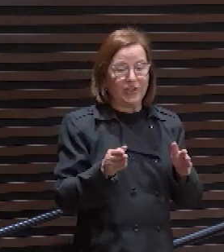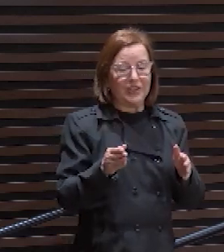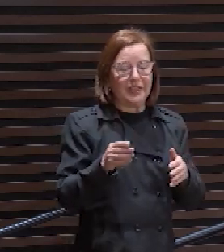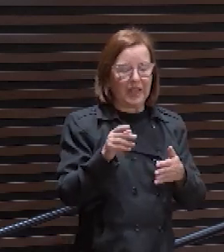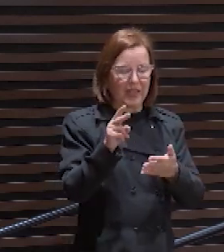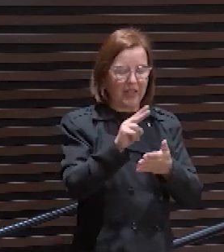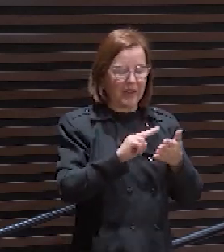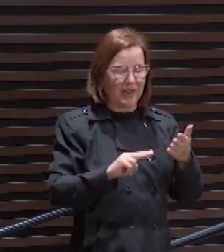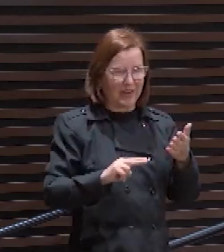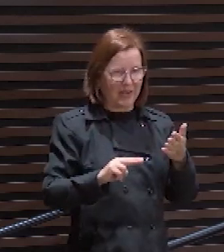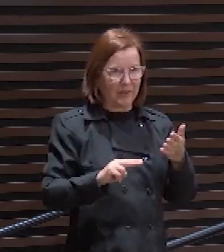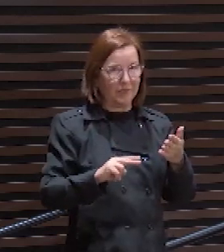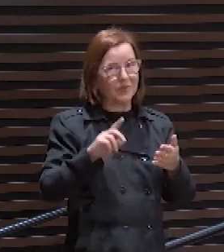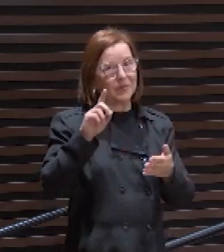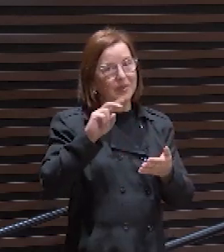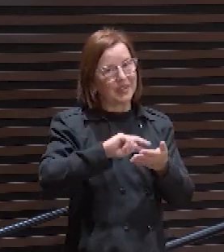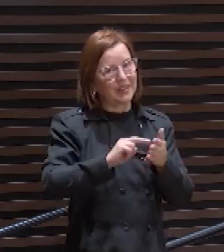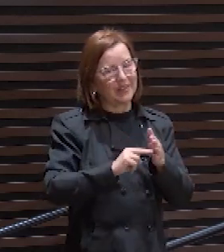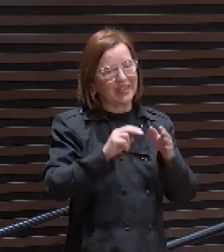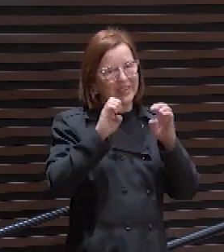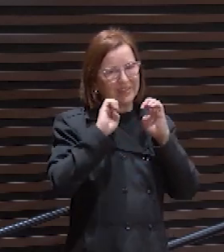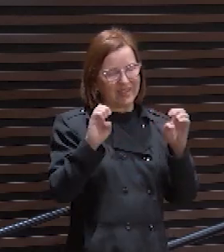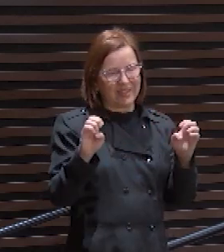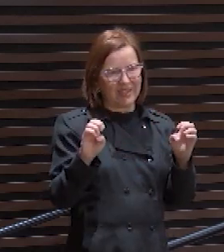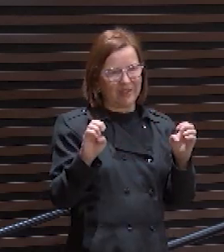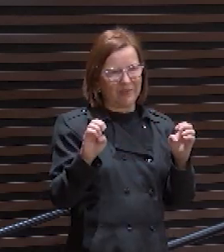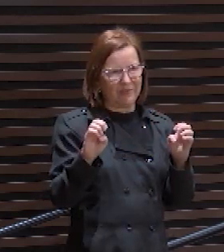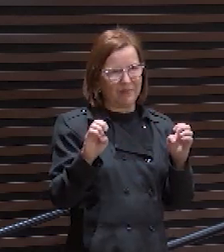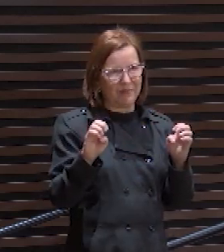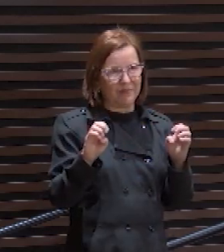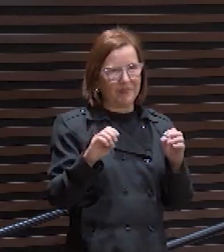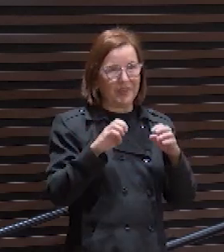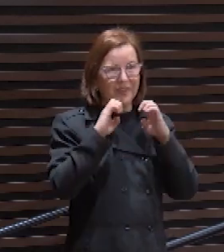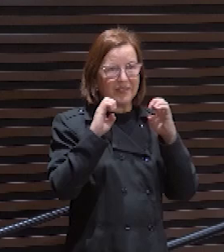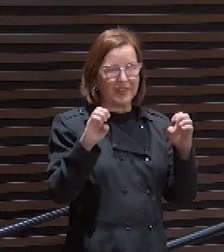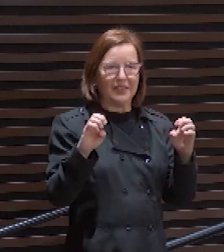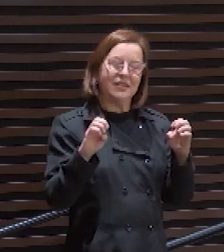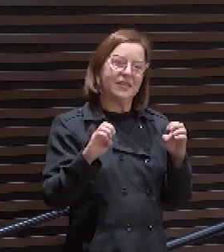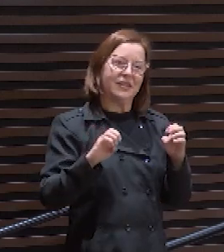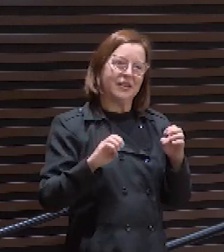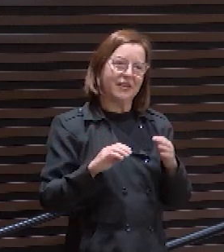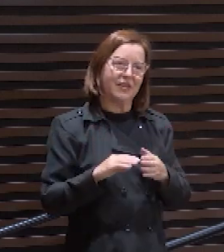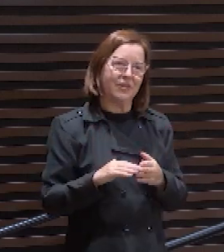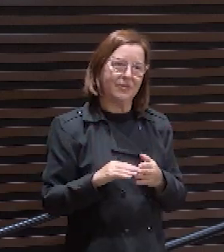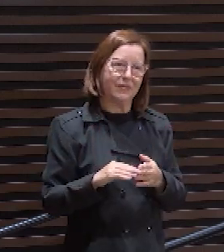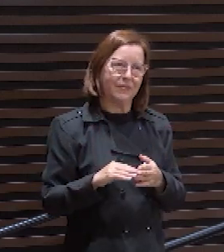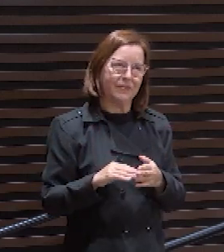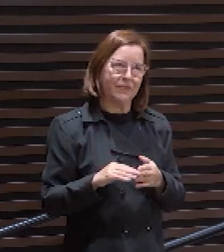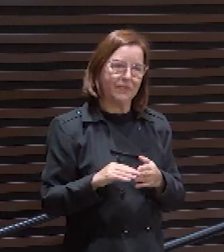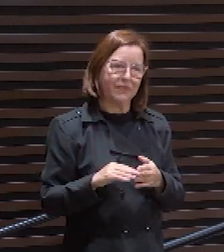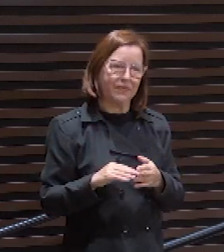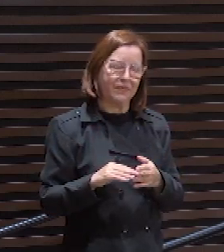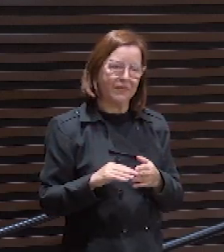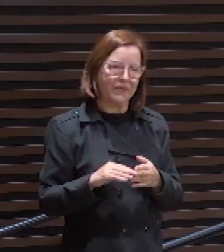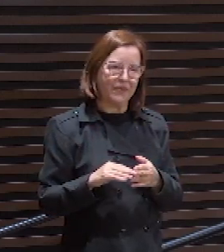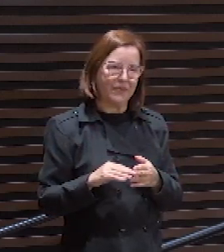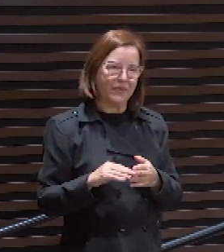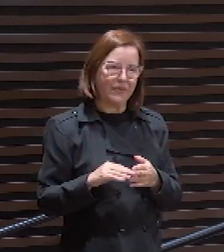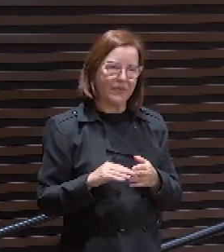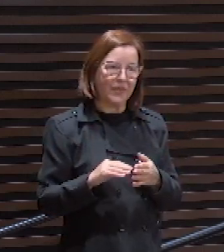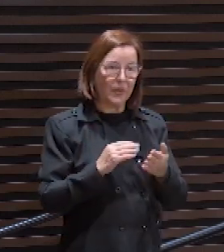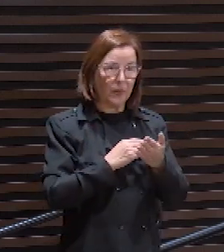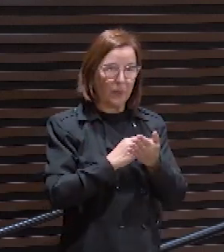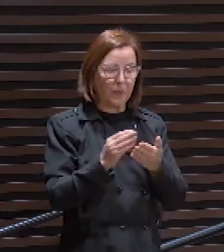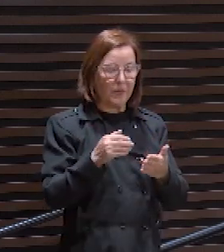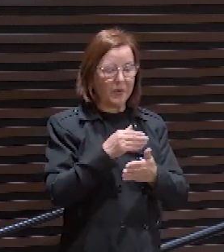Tudo isso parte do Evangelho. Lembra lá atrás? O Evangelho é o ponto de partida sobre o qual nós saímos em todas as coisas.